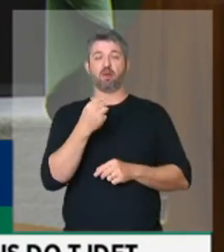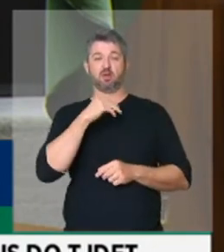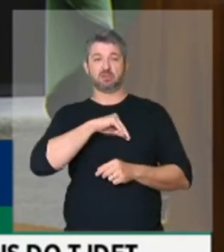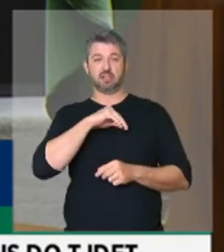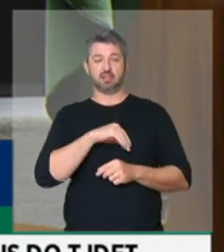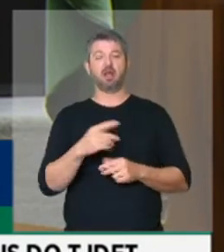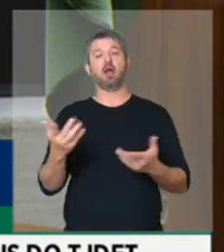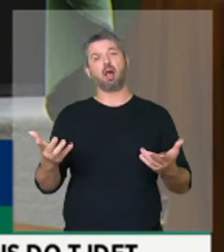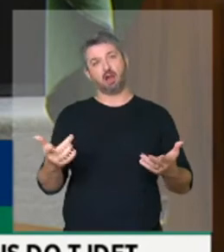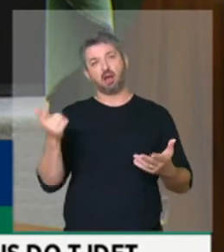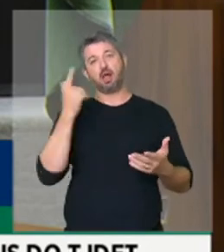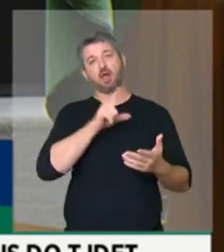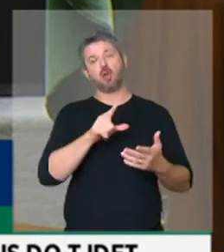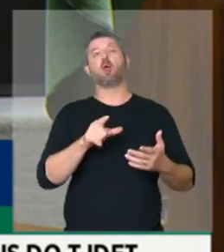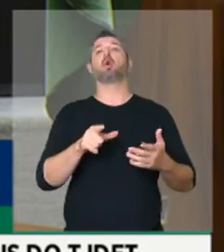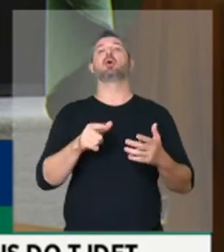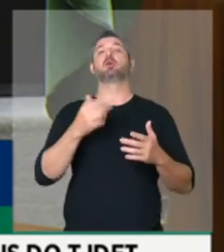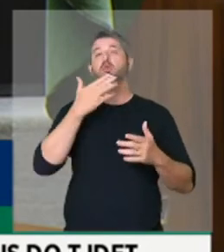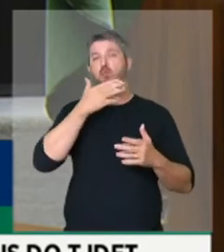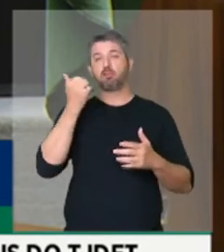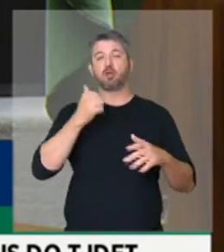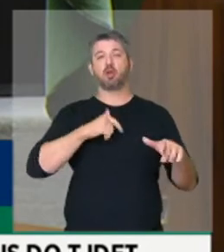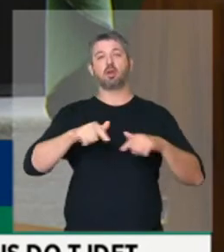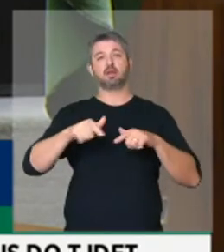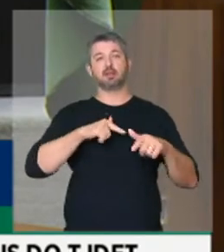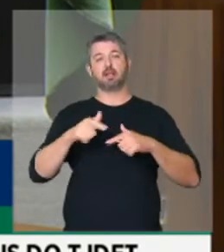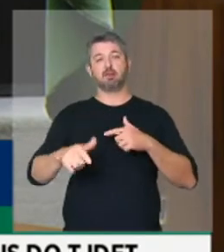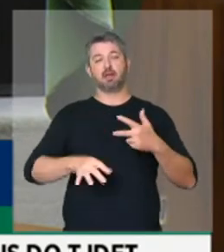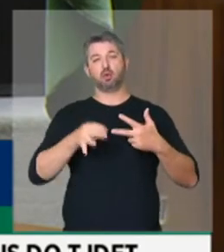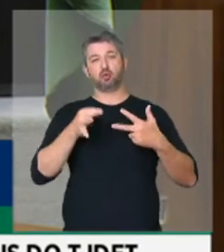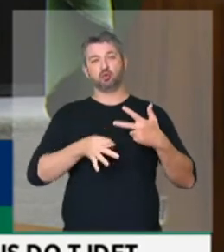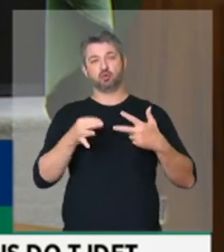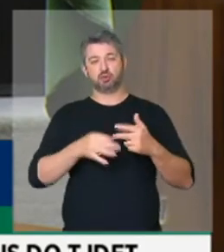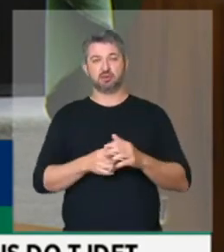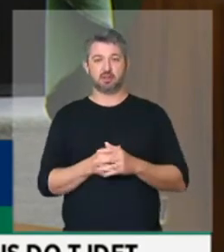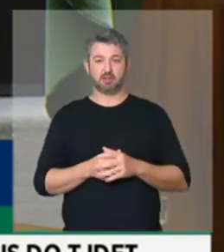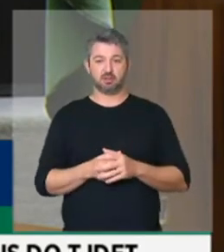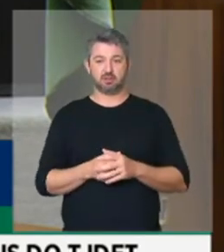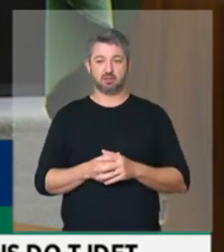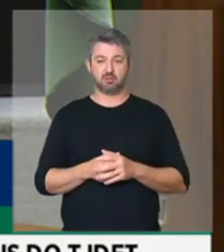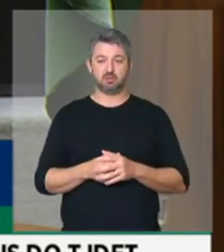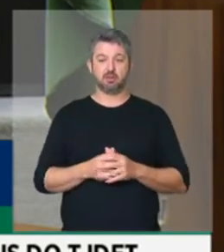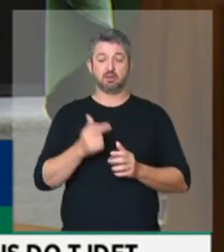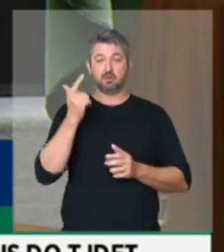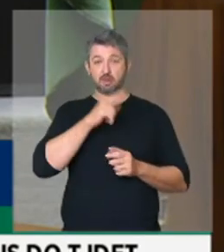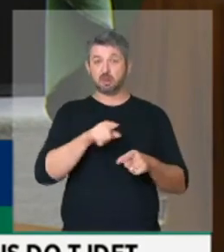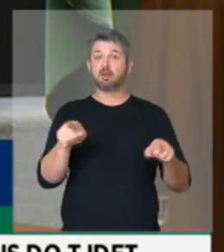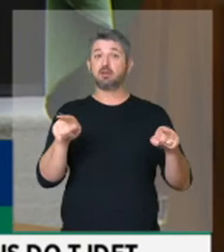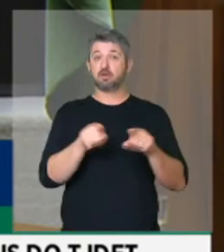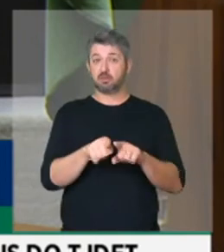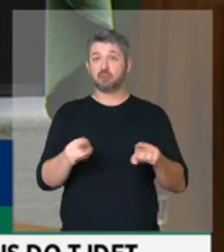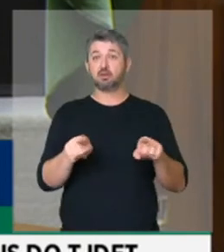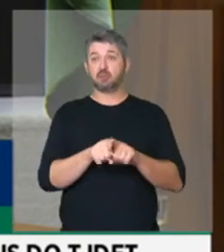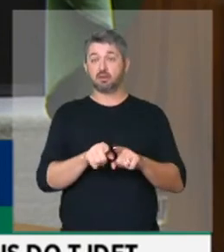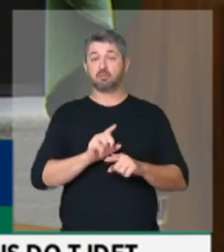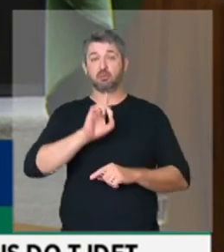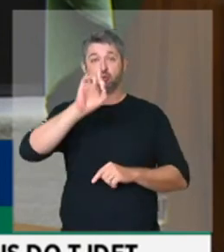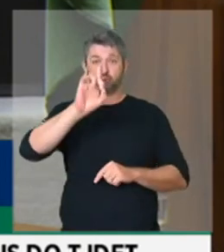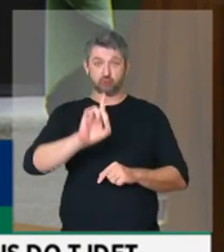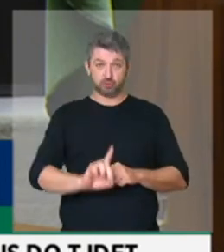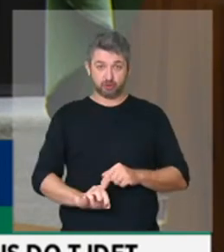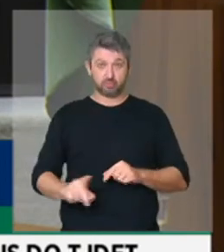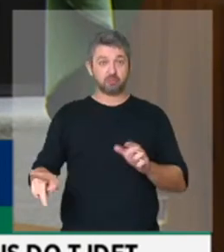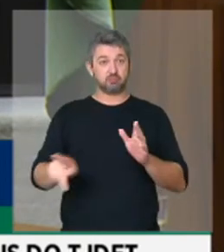possa fazer fluir o poder judiciário, para poder fazer fluir, inclusive, os direitos